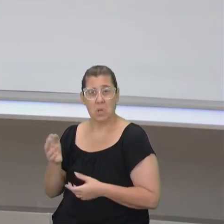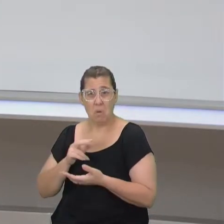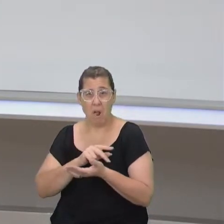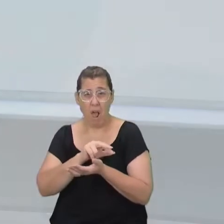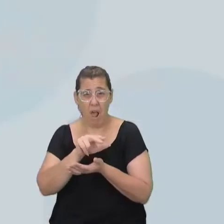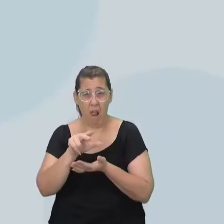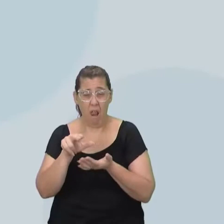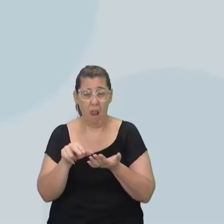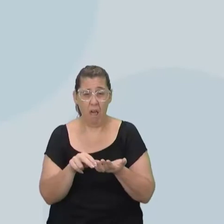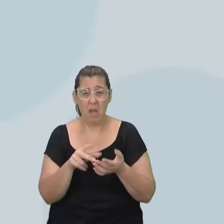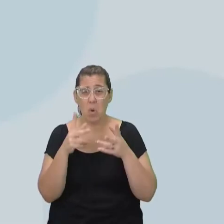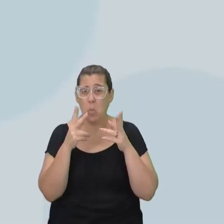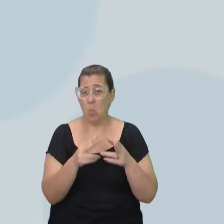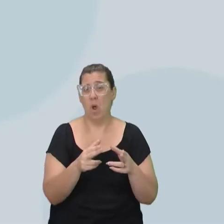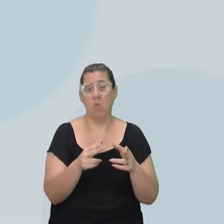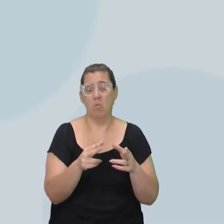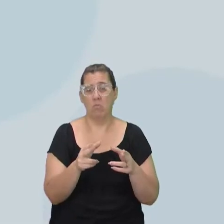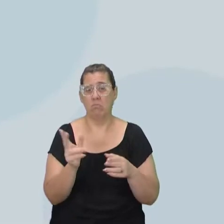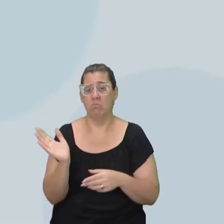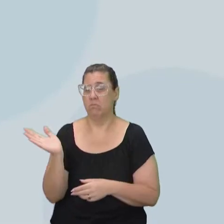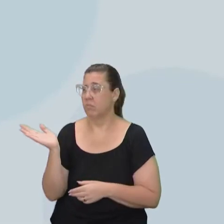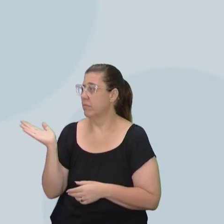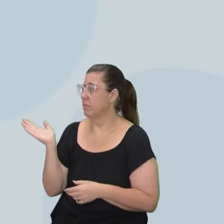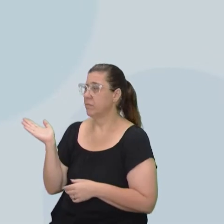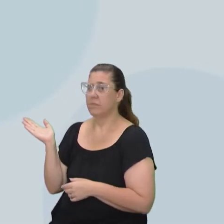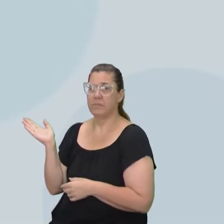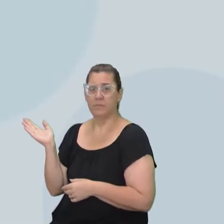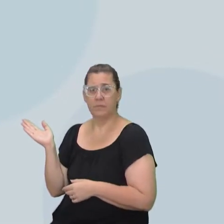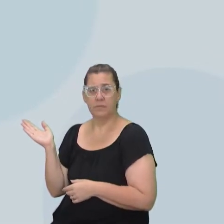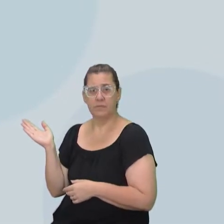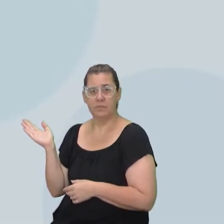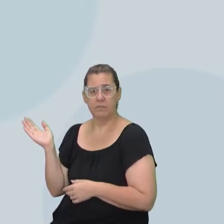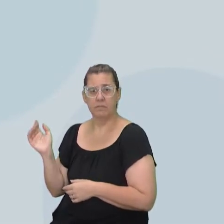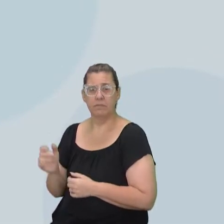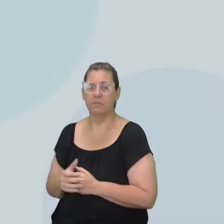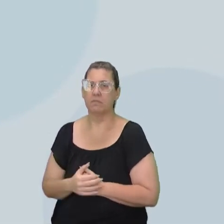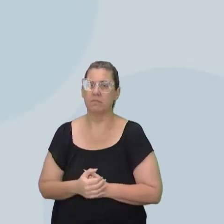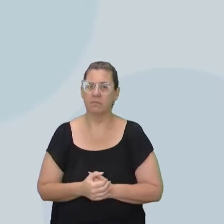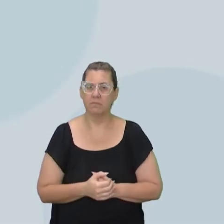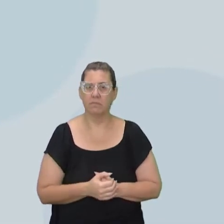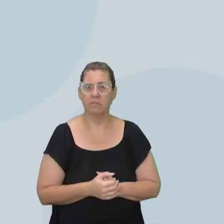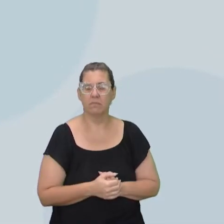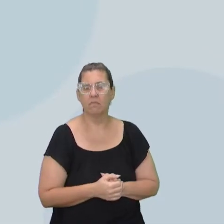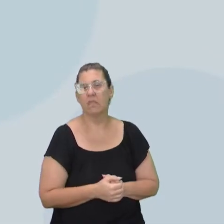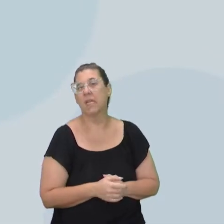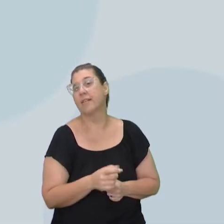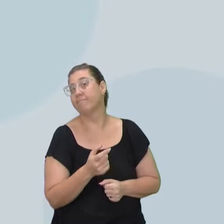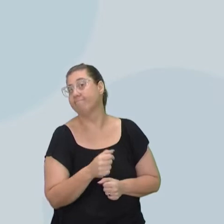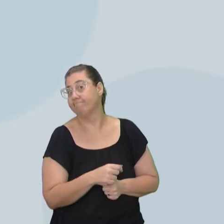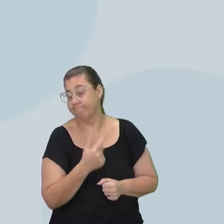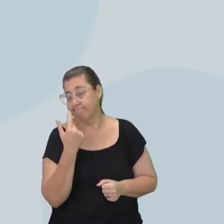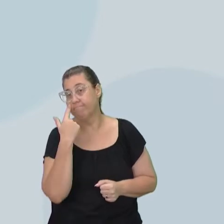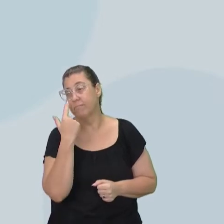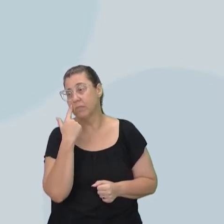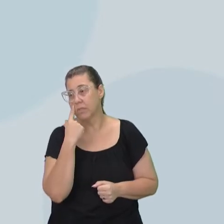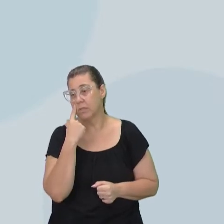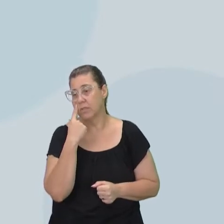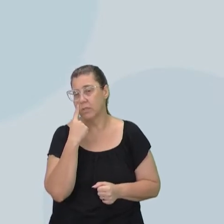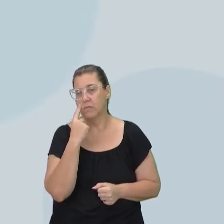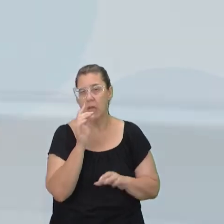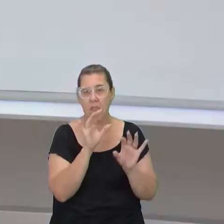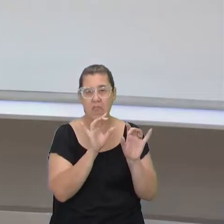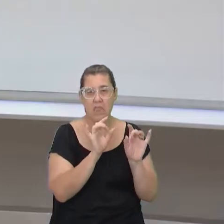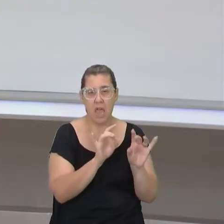se o texto fosse um pouquinho maior. Se o texto fosse um pouquinho maior, earthquakes. Aí que você vai fazer a